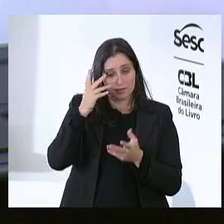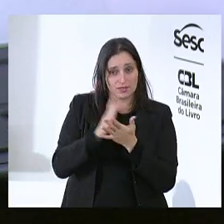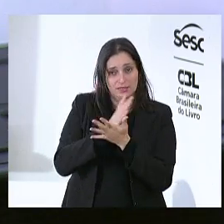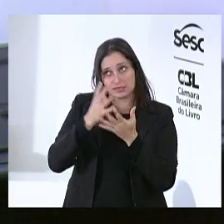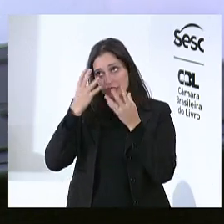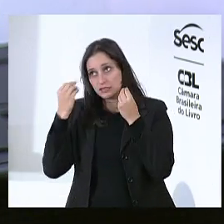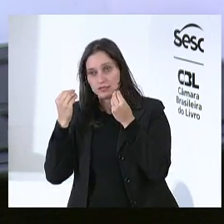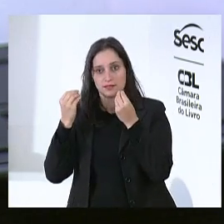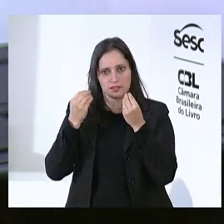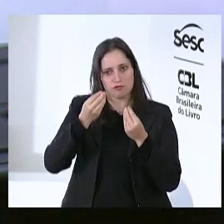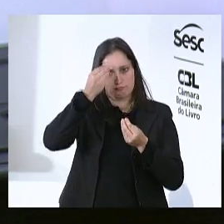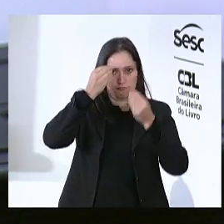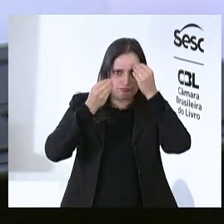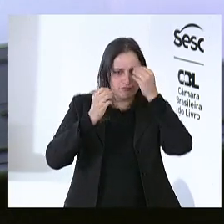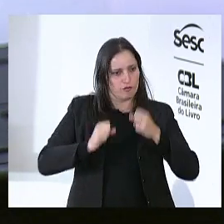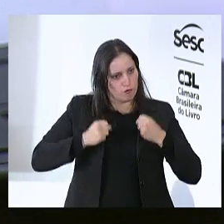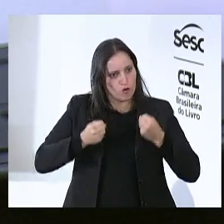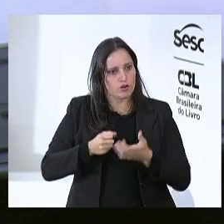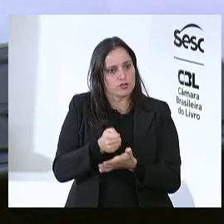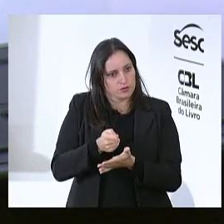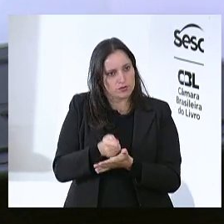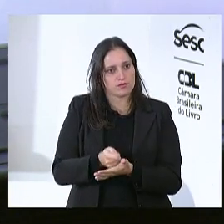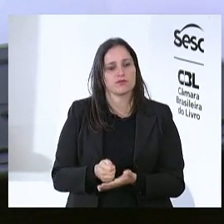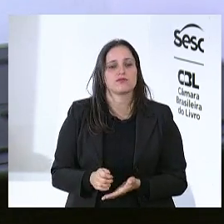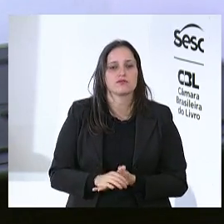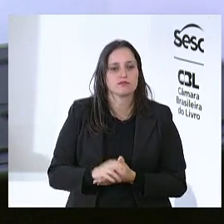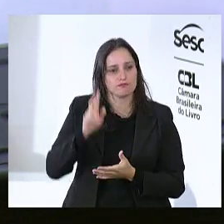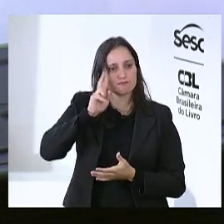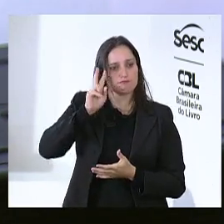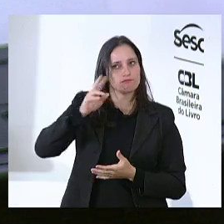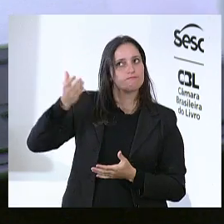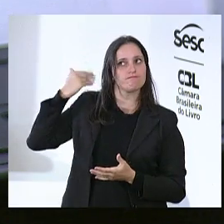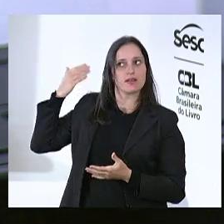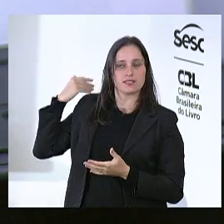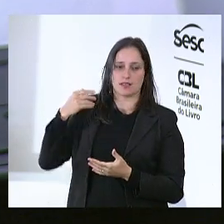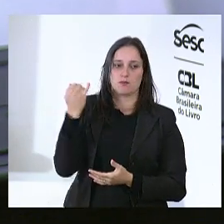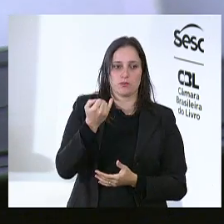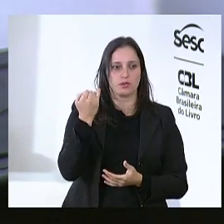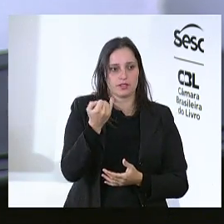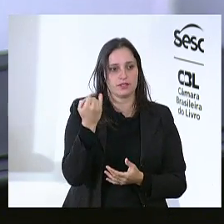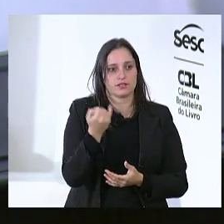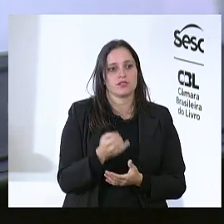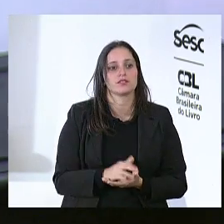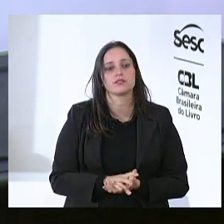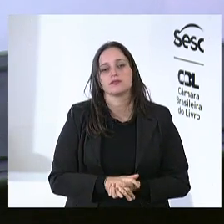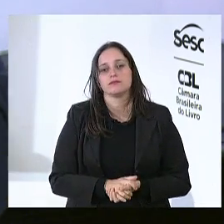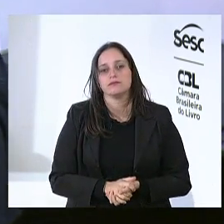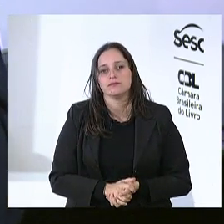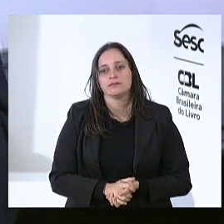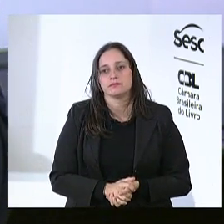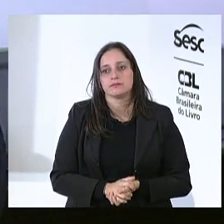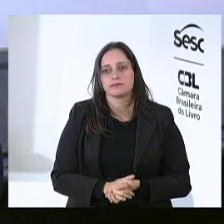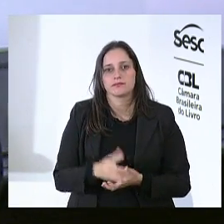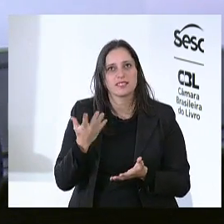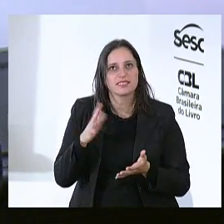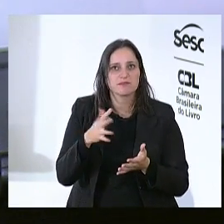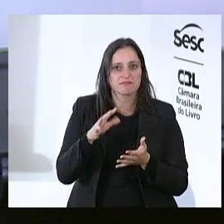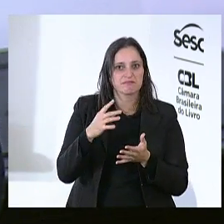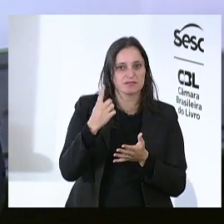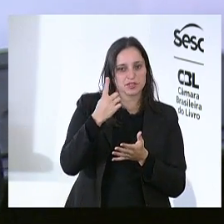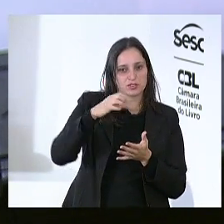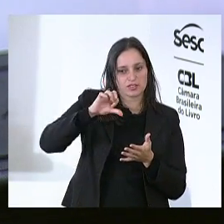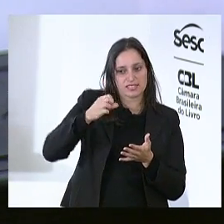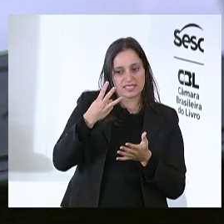nesse processo, também a direita sai do armário. Coisa que, até então, até os anos 80, né, era feio ser de direita, de